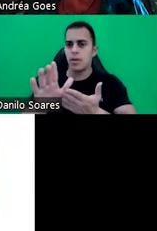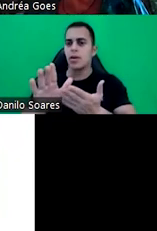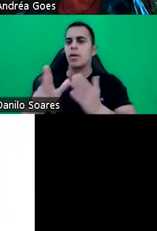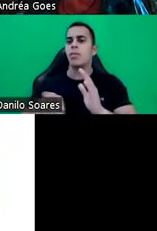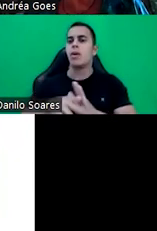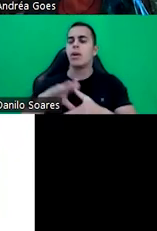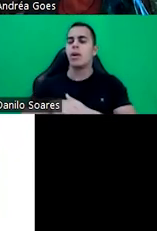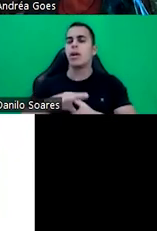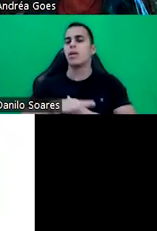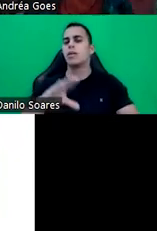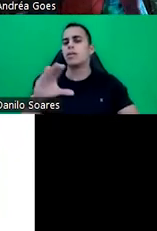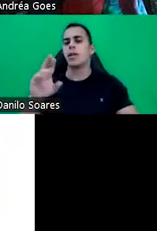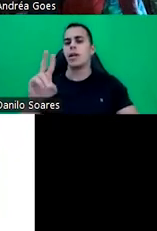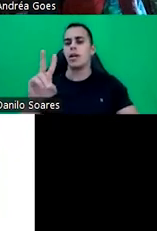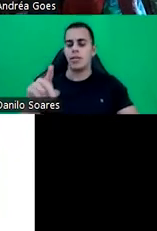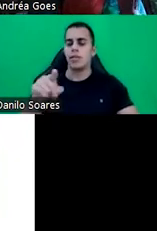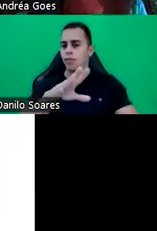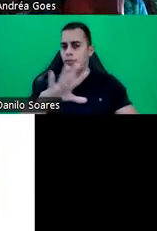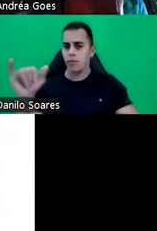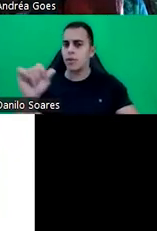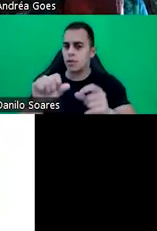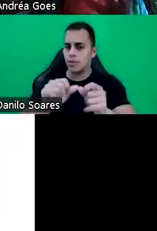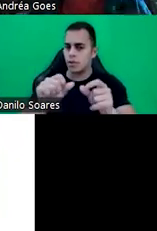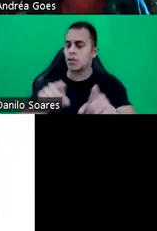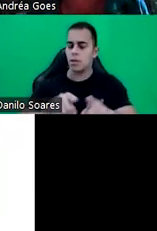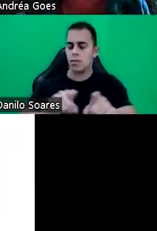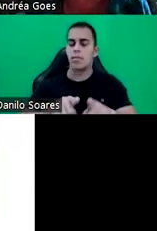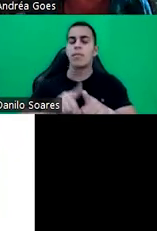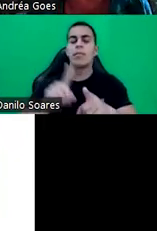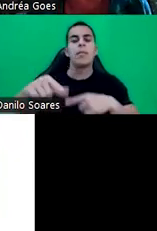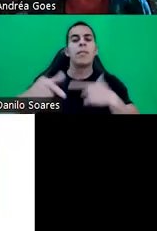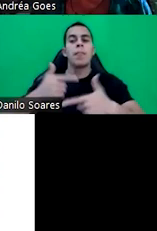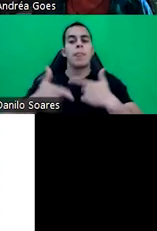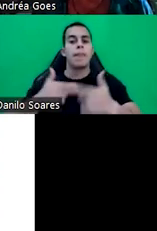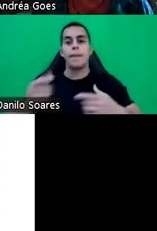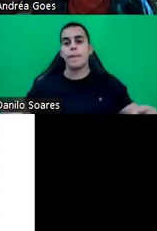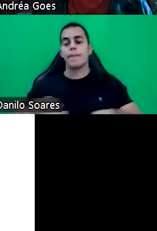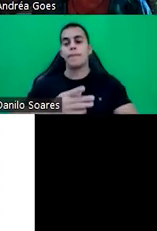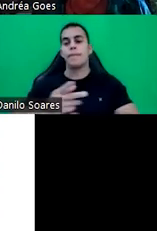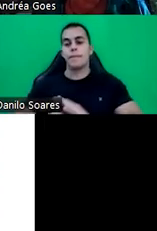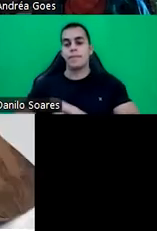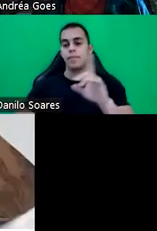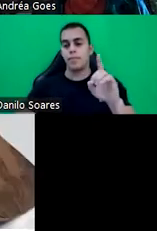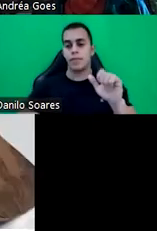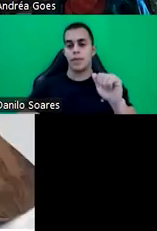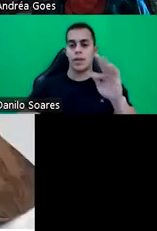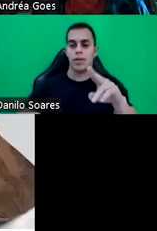CRV, assim como você vai publicar o seu. Então, é o trabalho de conclusão da Daphne. Pode passar, por